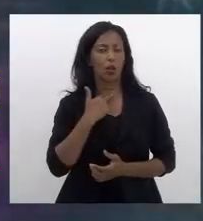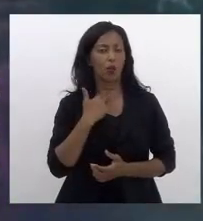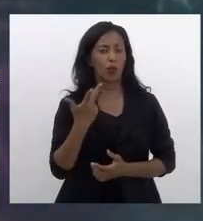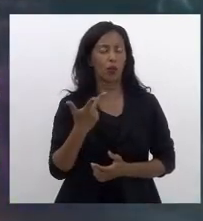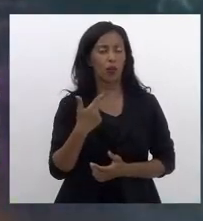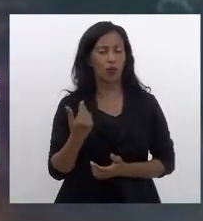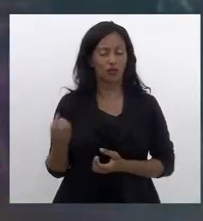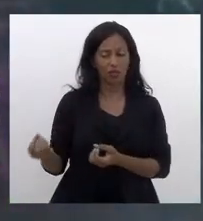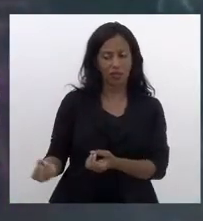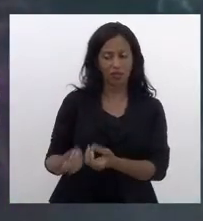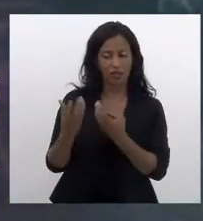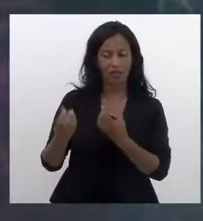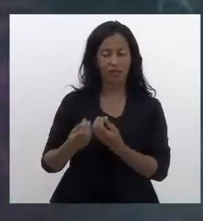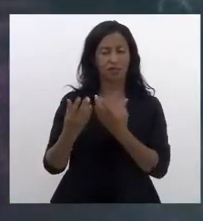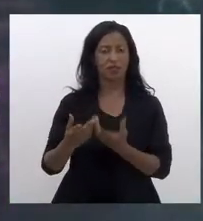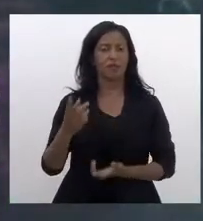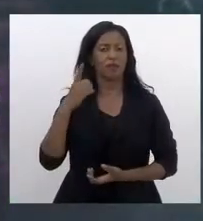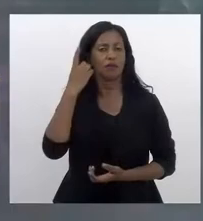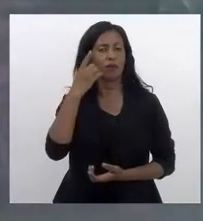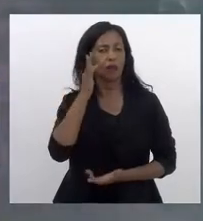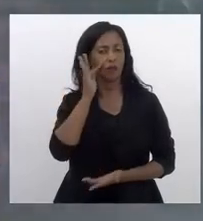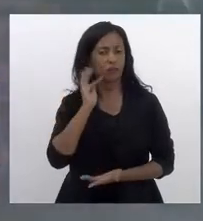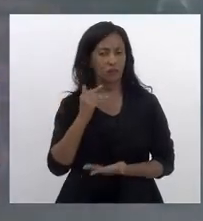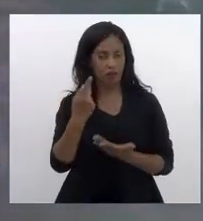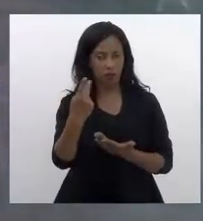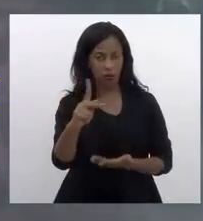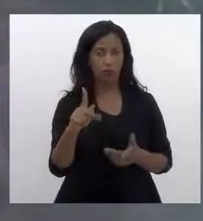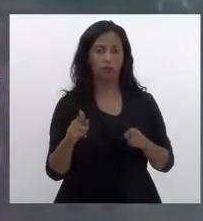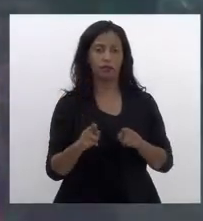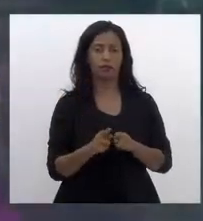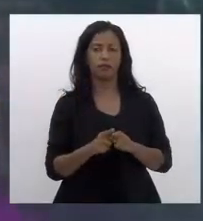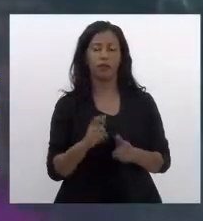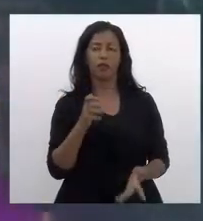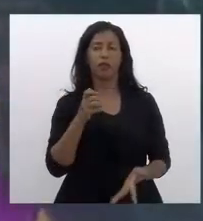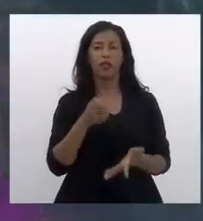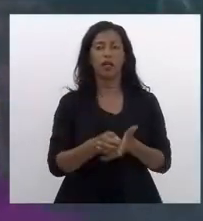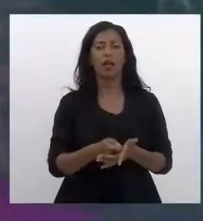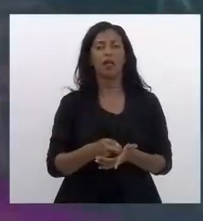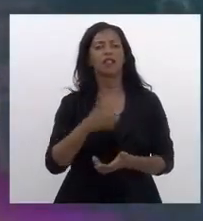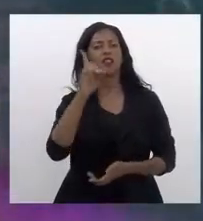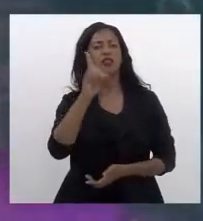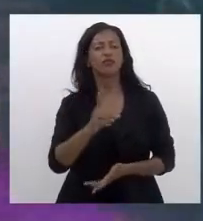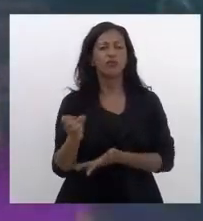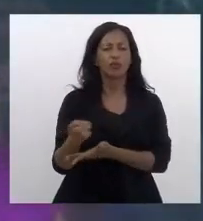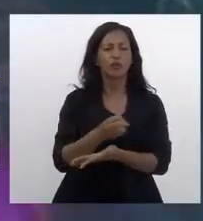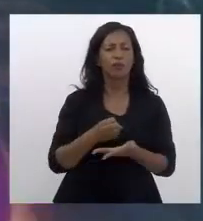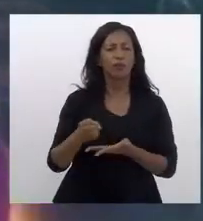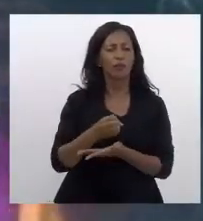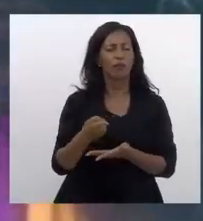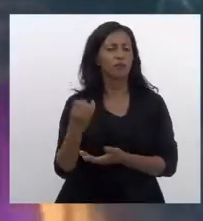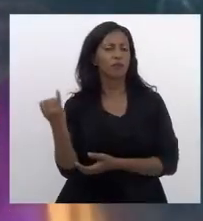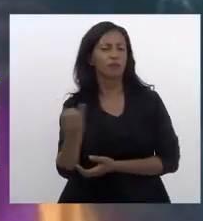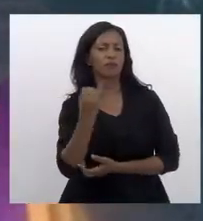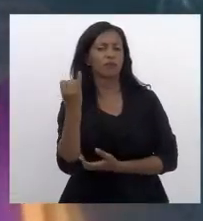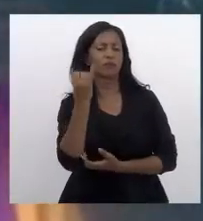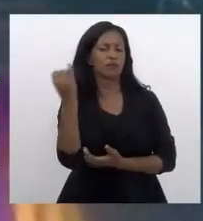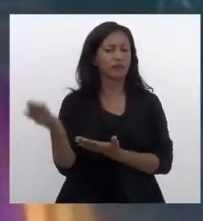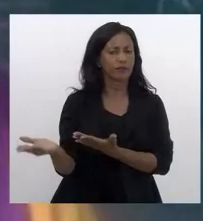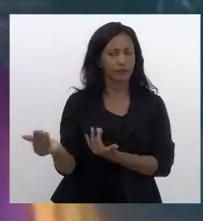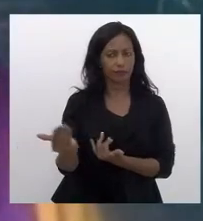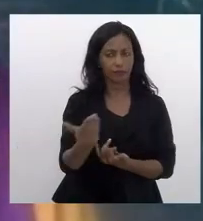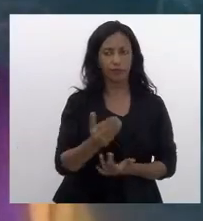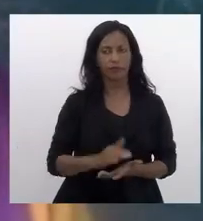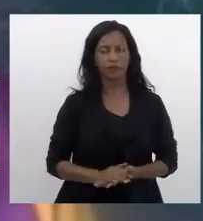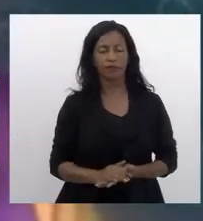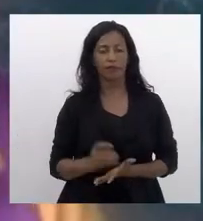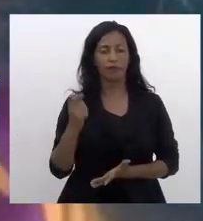essa iniciativa do deputado Flávio Serafini, de Vossa Excelência, que garante um direito tão básico e tão essencial para a nossa juventude.